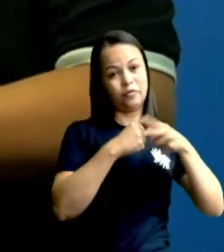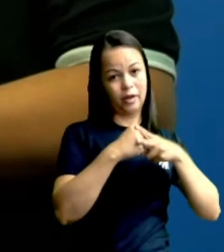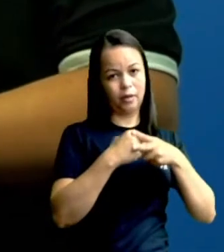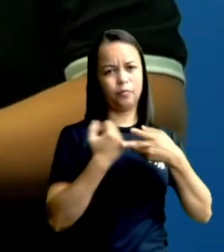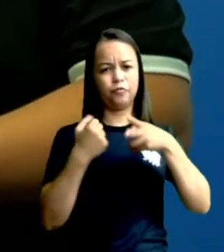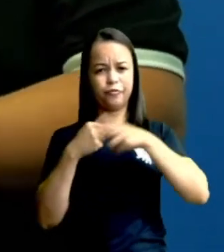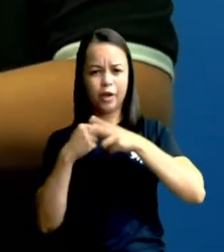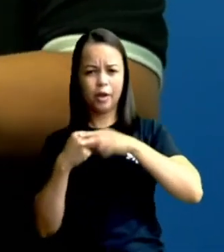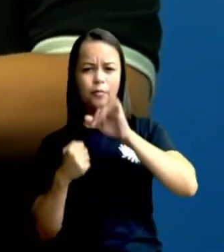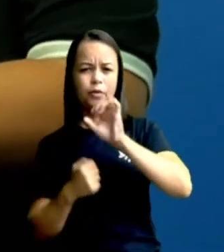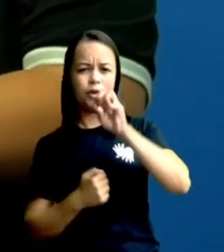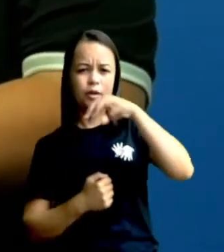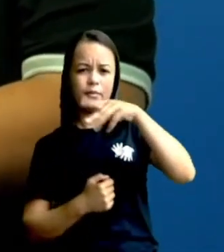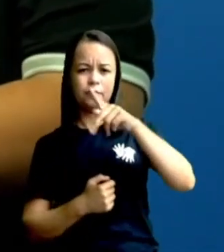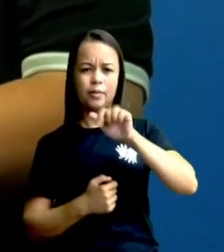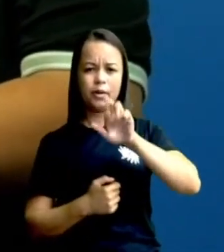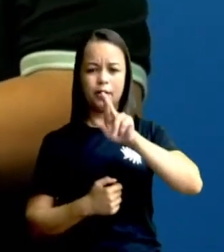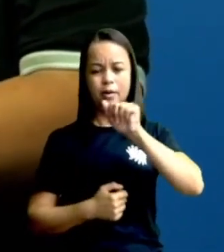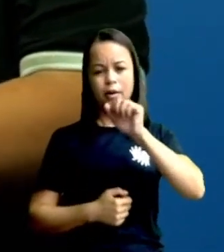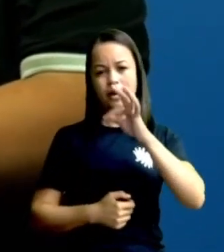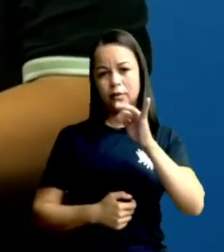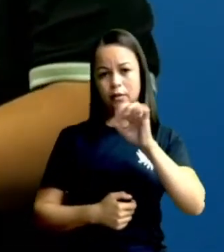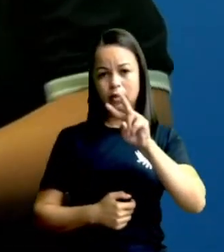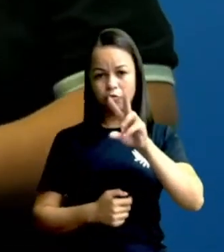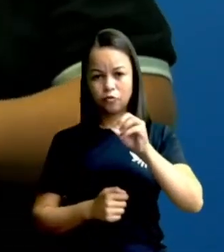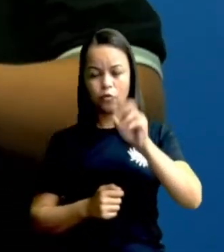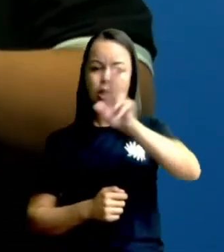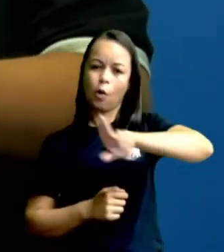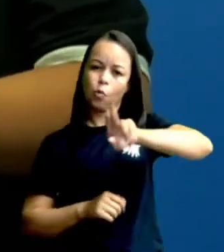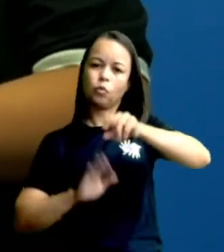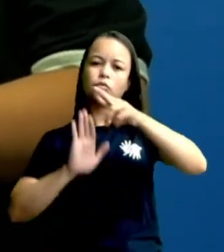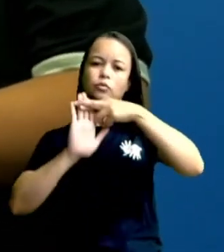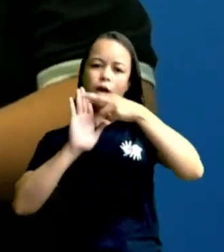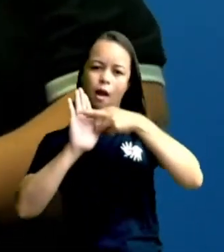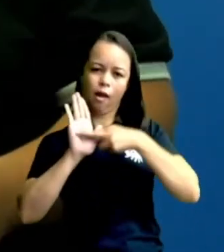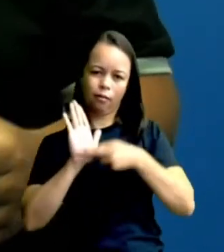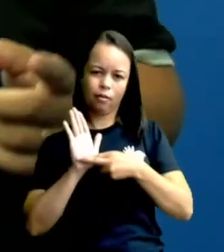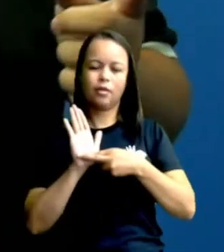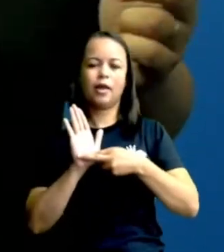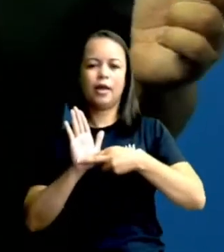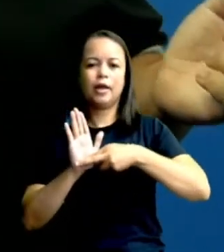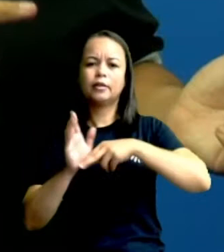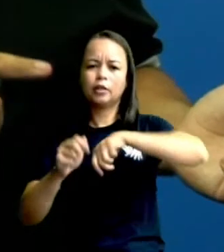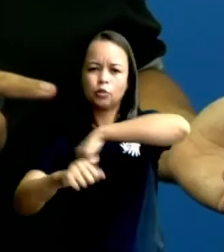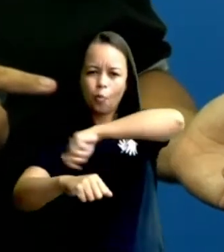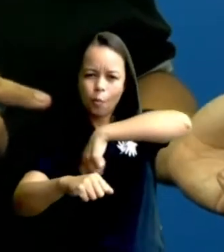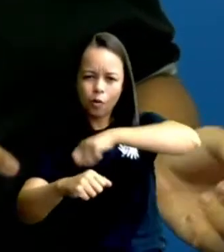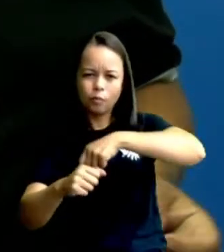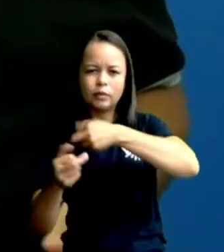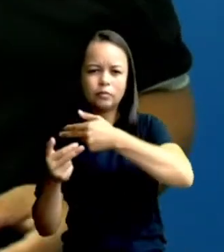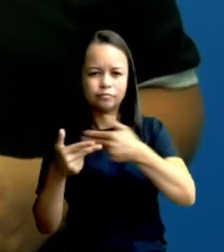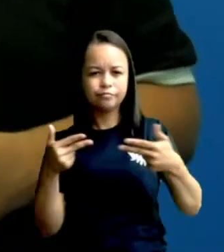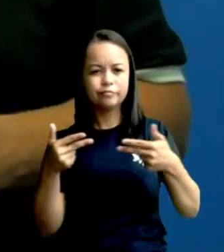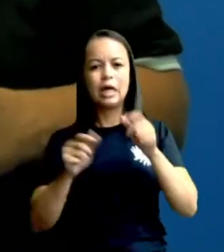verbos imperativos, que fazem parte do uso da receita, e essa receita é um gênero